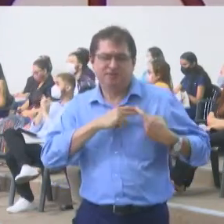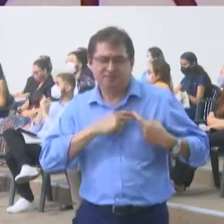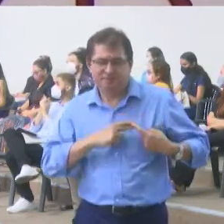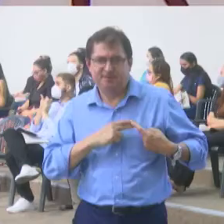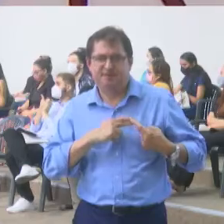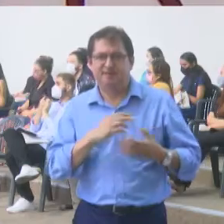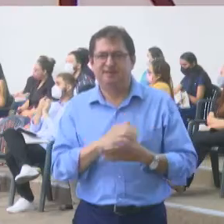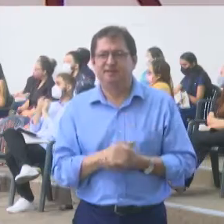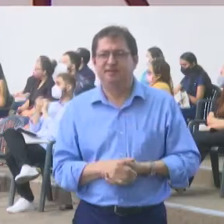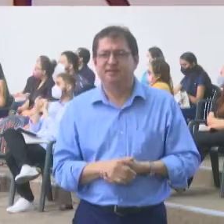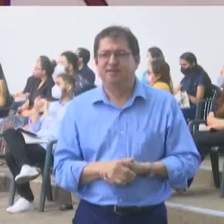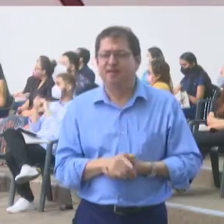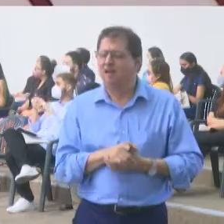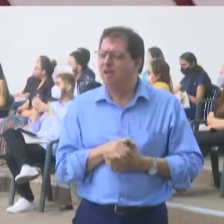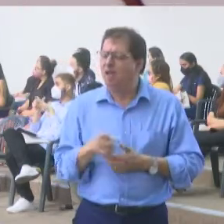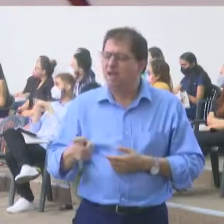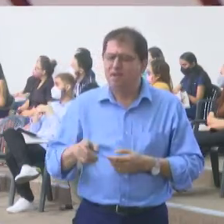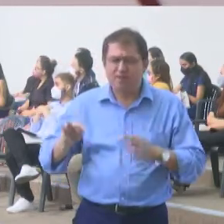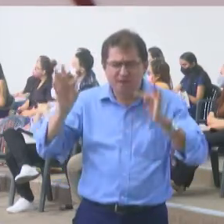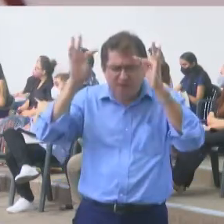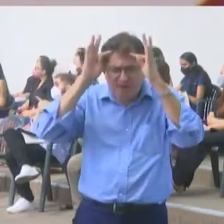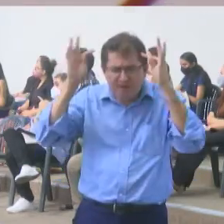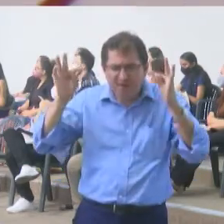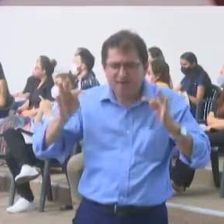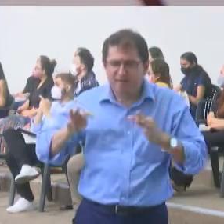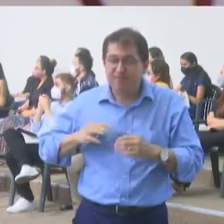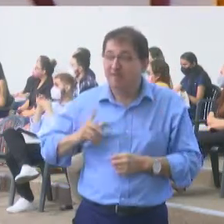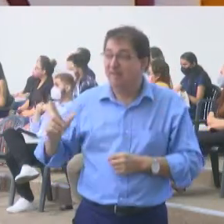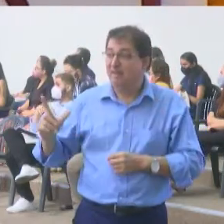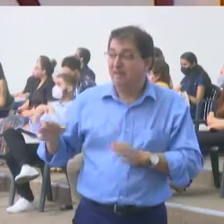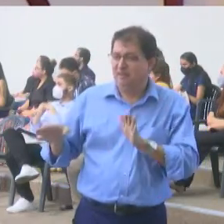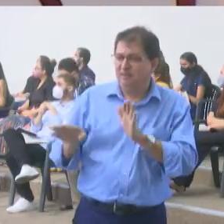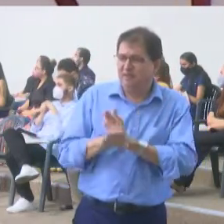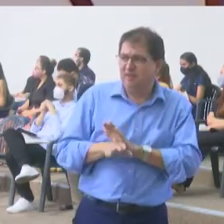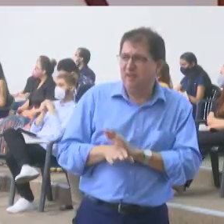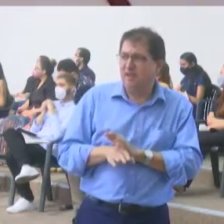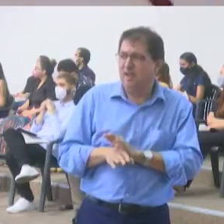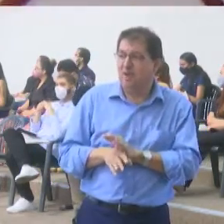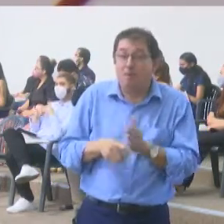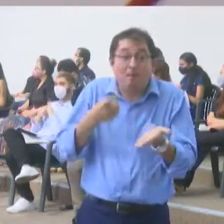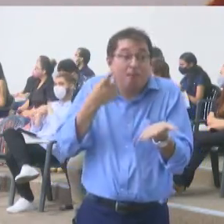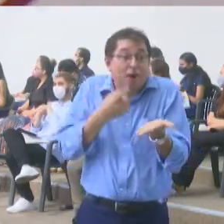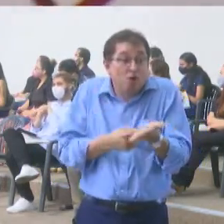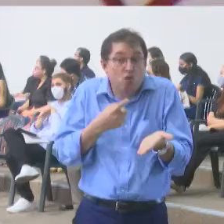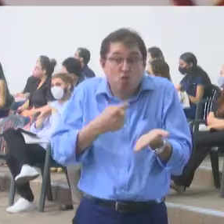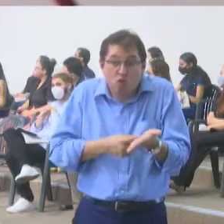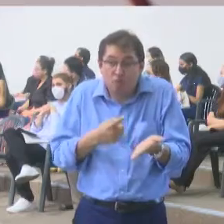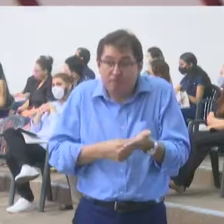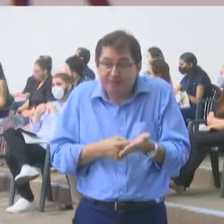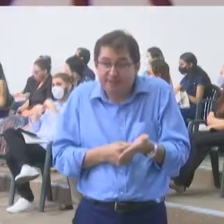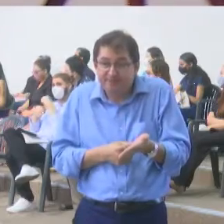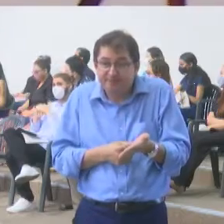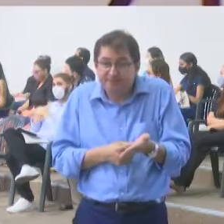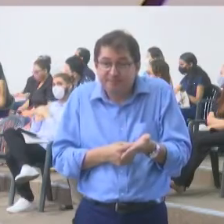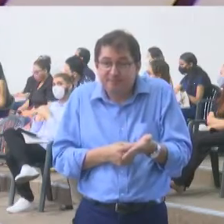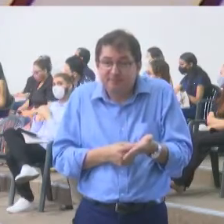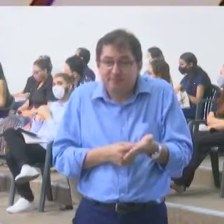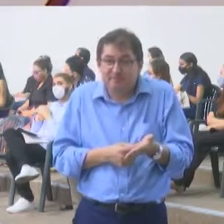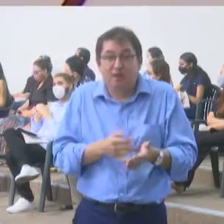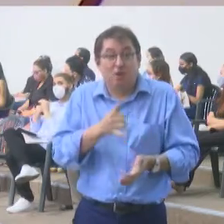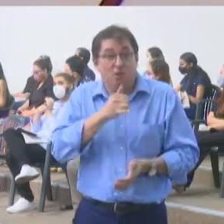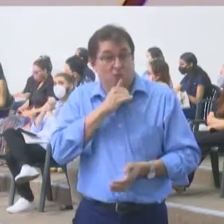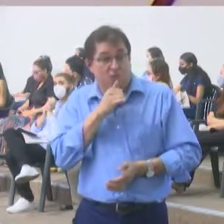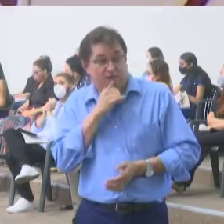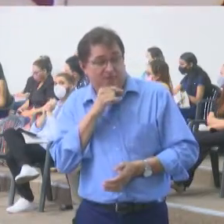testemunhas. E essas testemunhas, elas haviam para ratificar. Elas estavam lá para dirimir qualquer problema que haveria